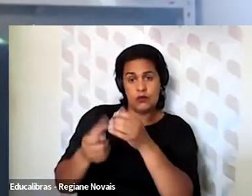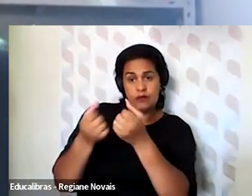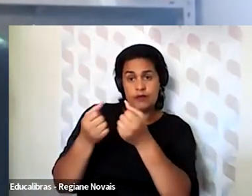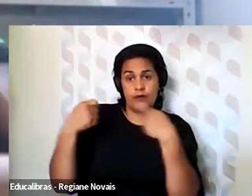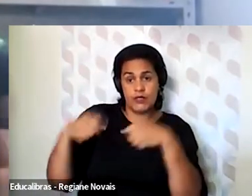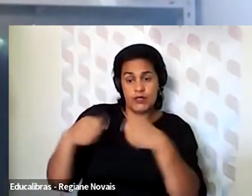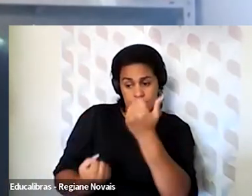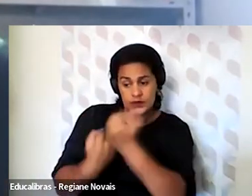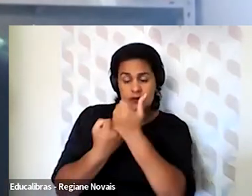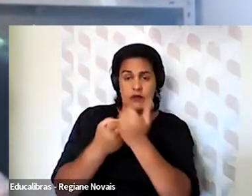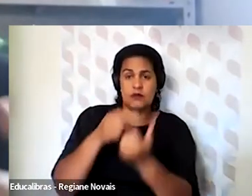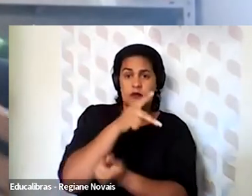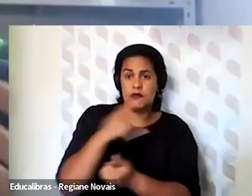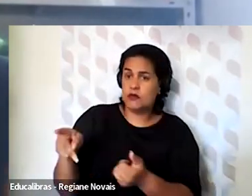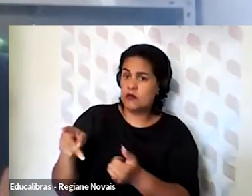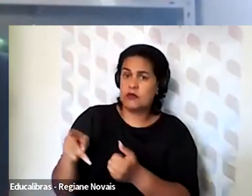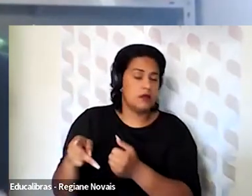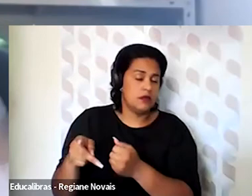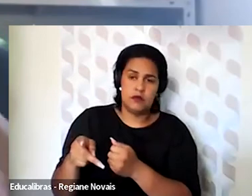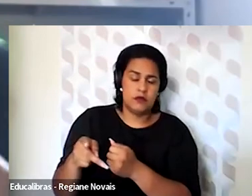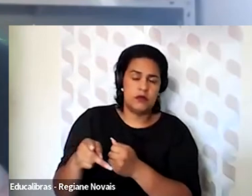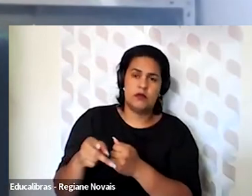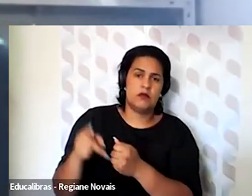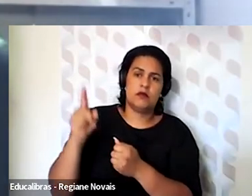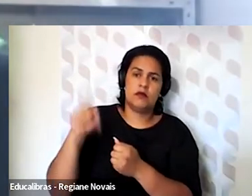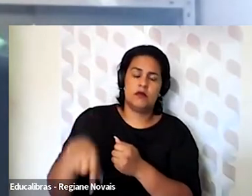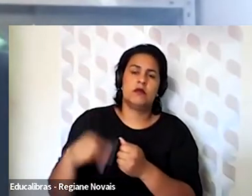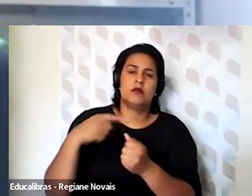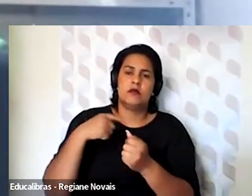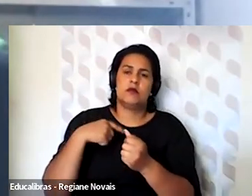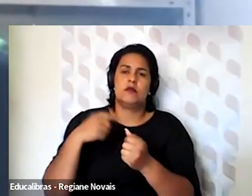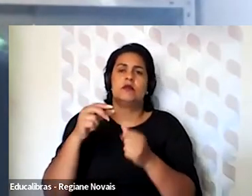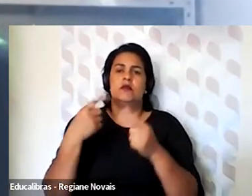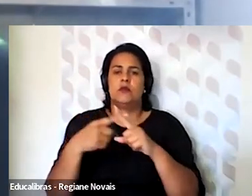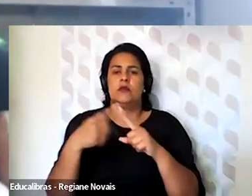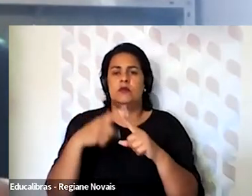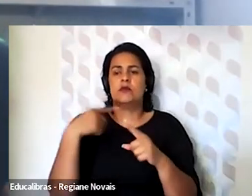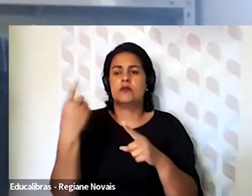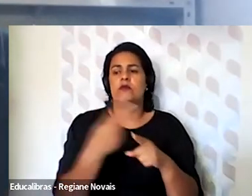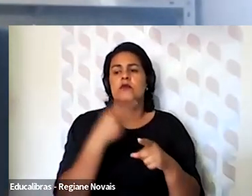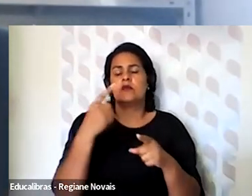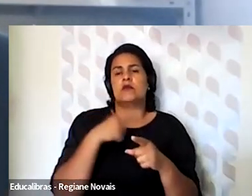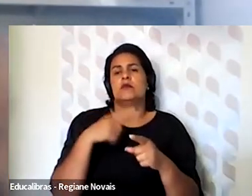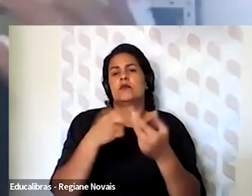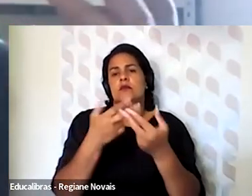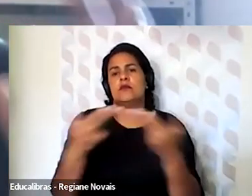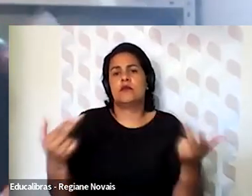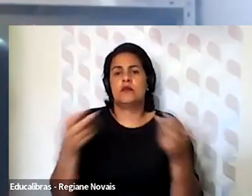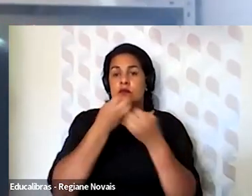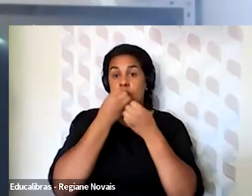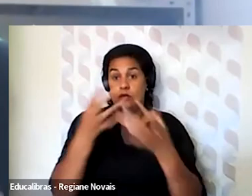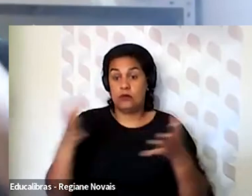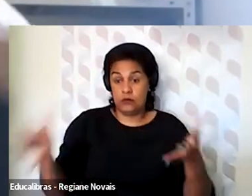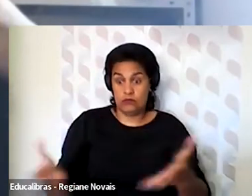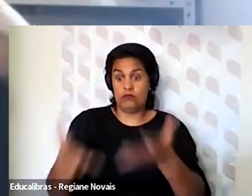essa conciliação, fez essa conciliação, porque vivíamos ventos muito bons em termos de política econômica. O Brasil